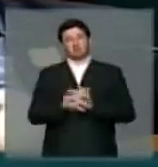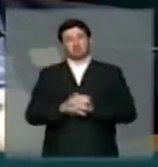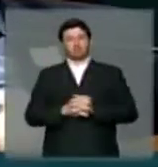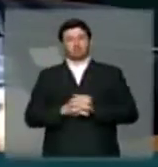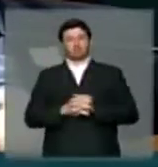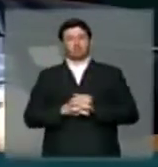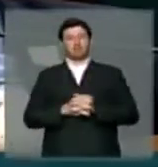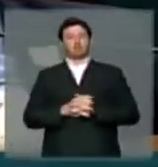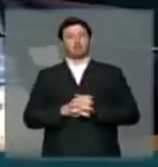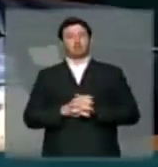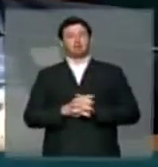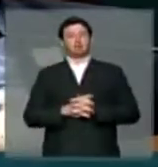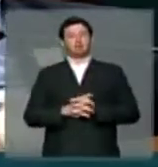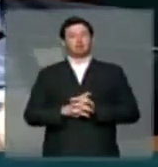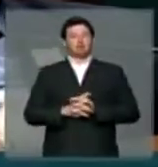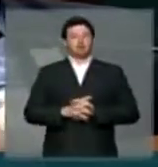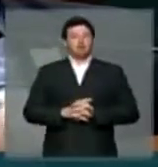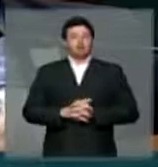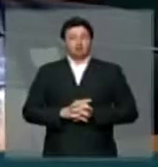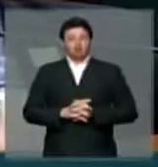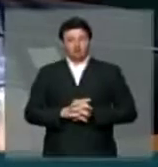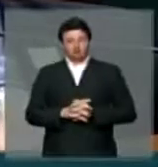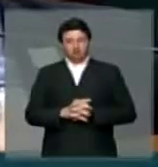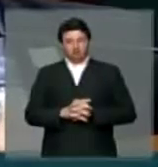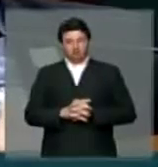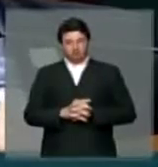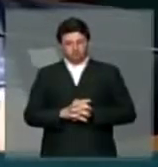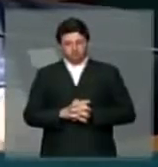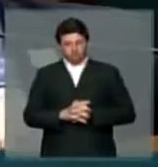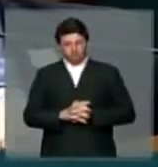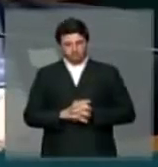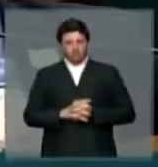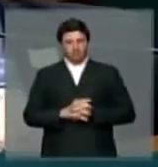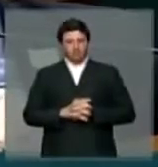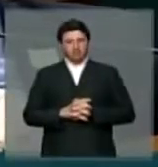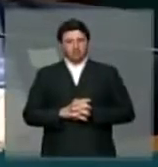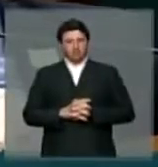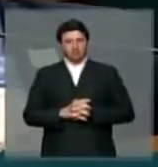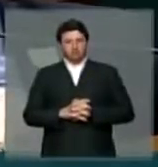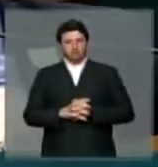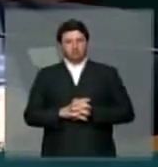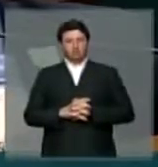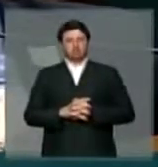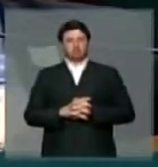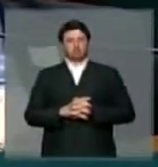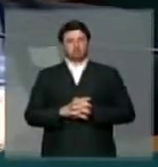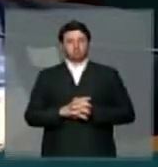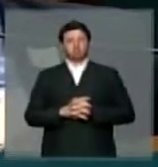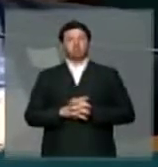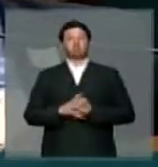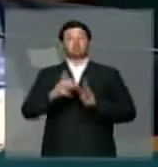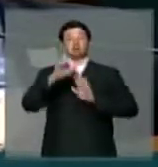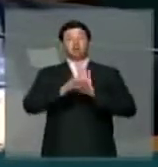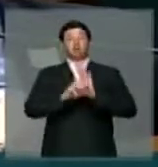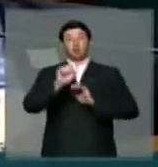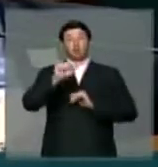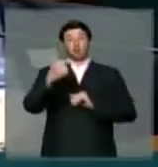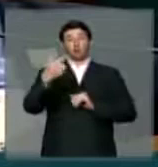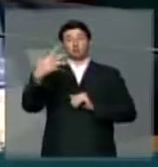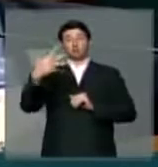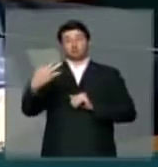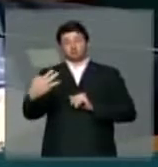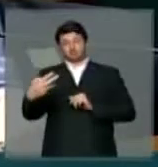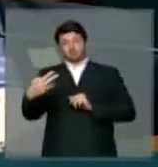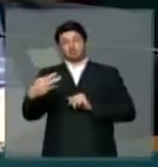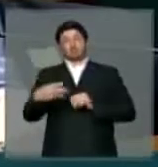reação ao decreto da Presidente da República. O decreto 8243, que foi